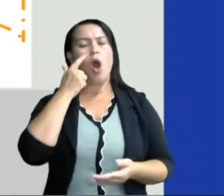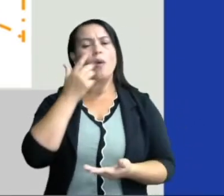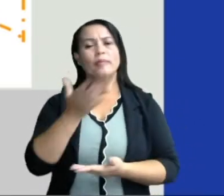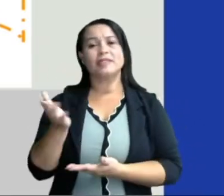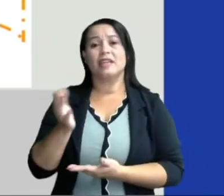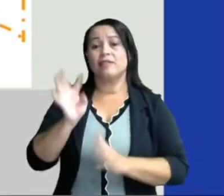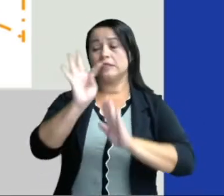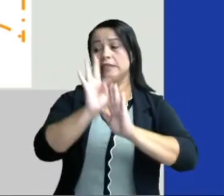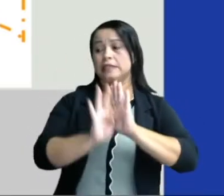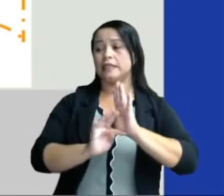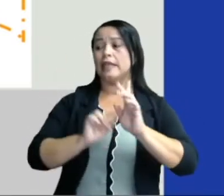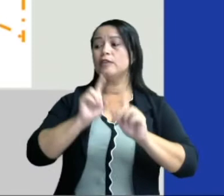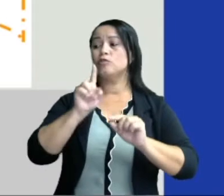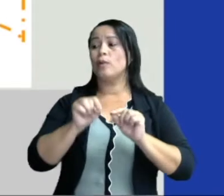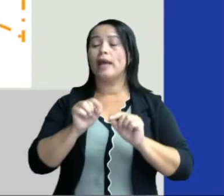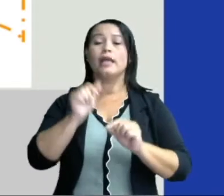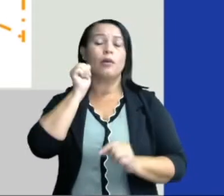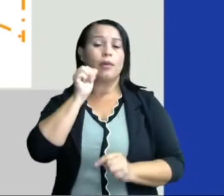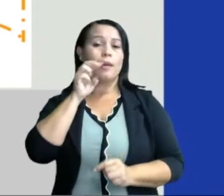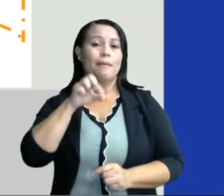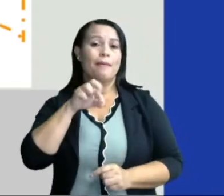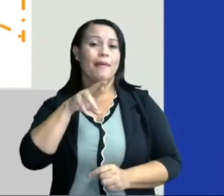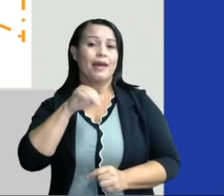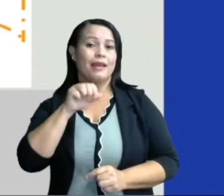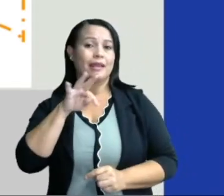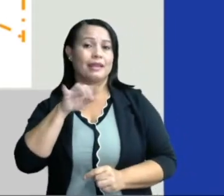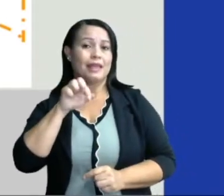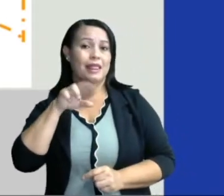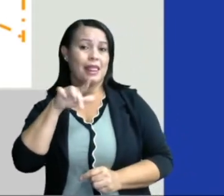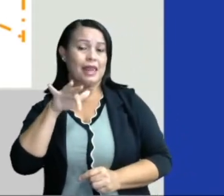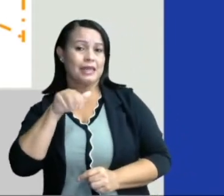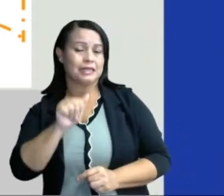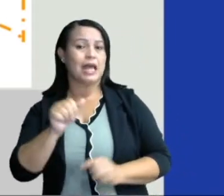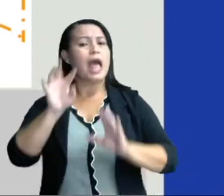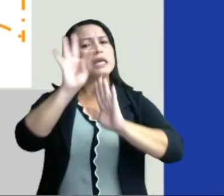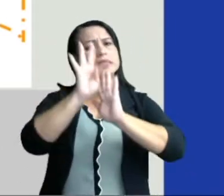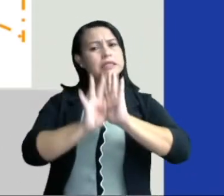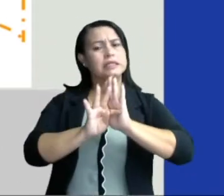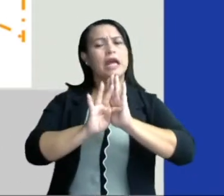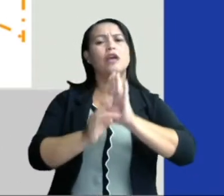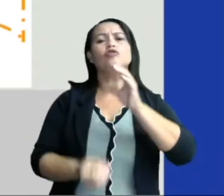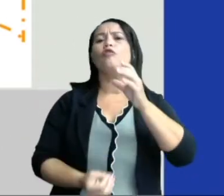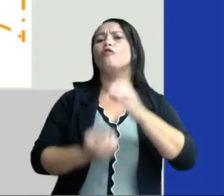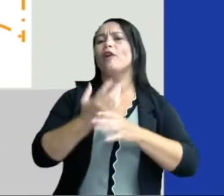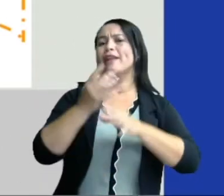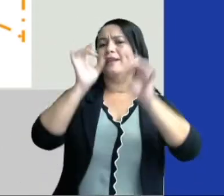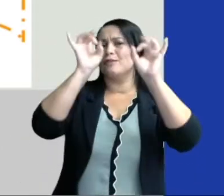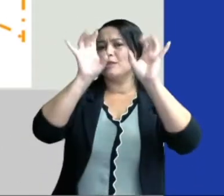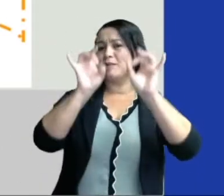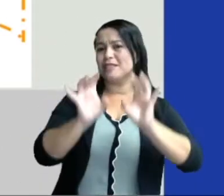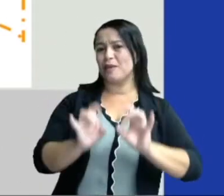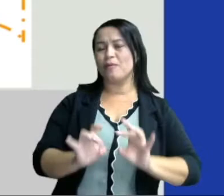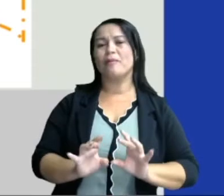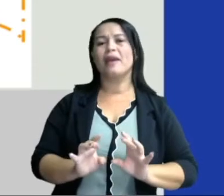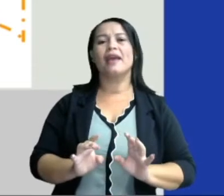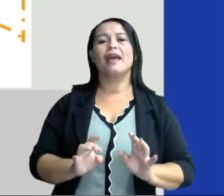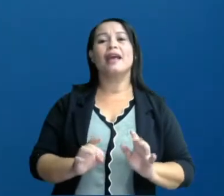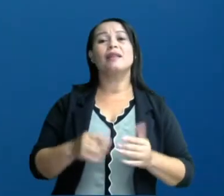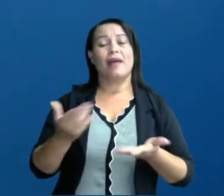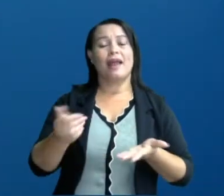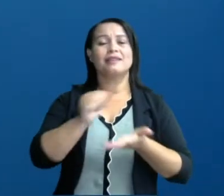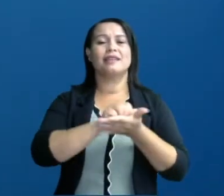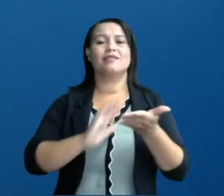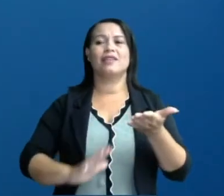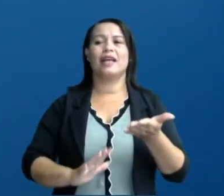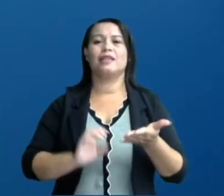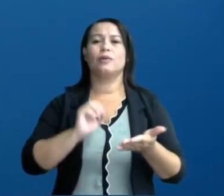aqui, tá, é de Maria Teresa Tazzolini. Esse texto foi criado especialmente para essa